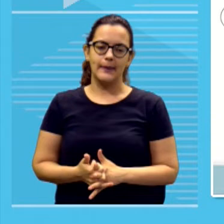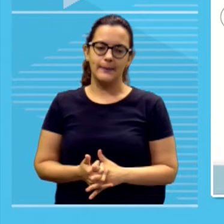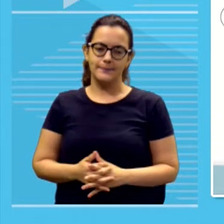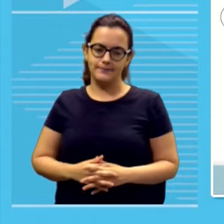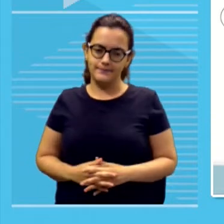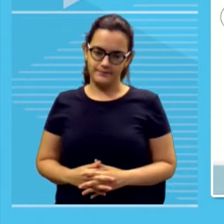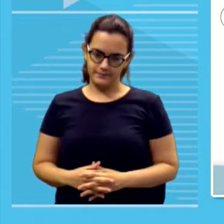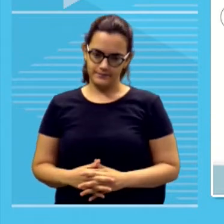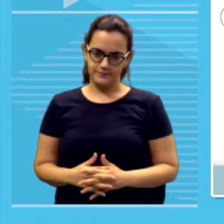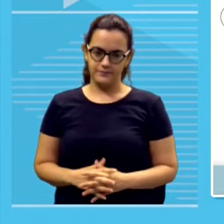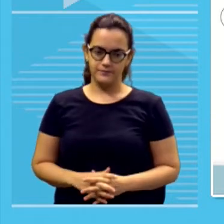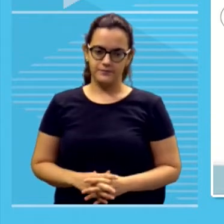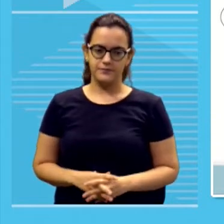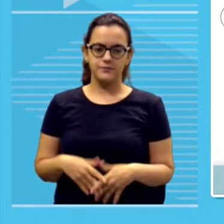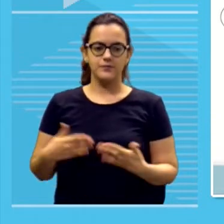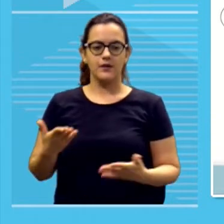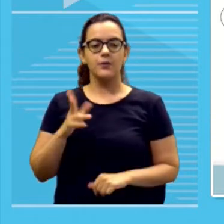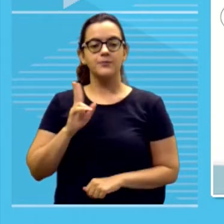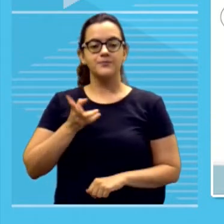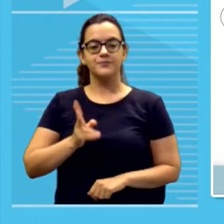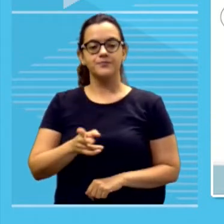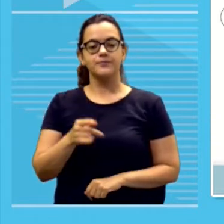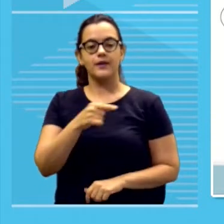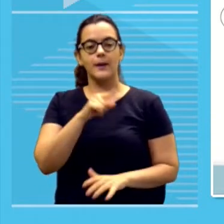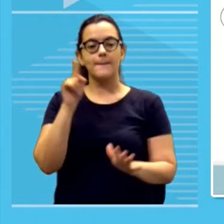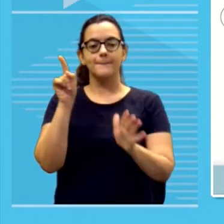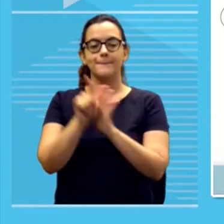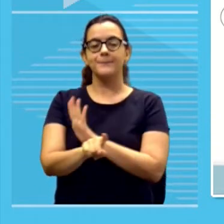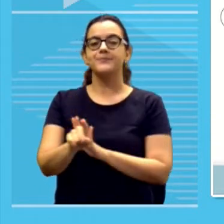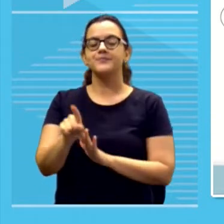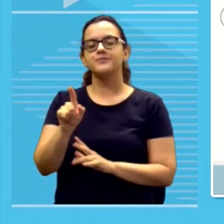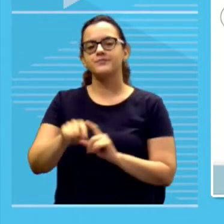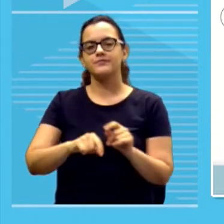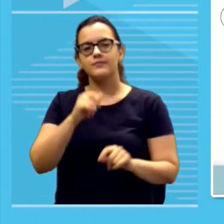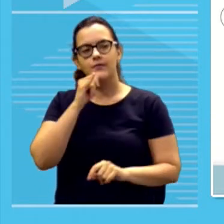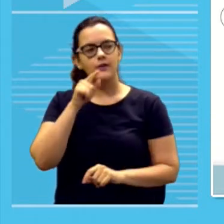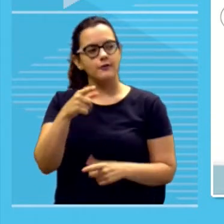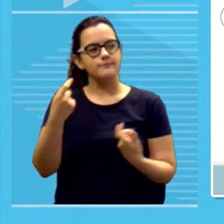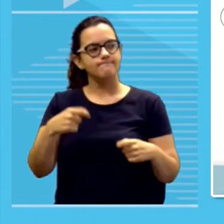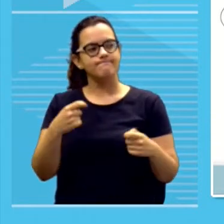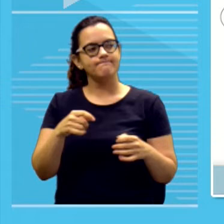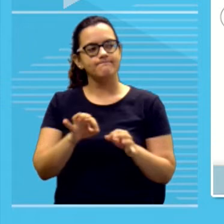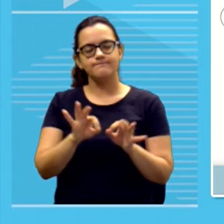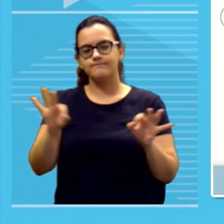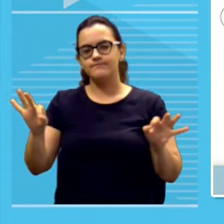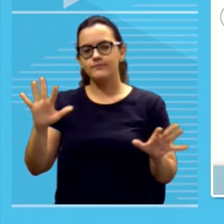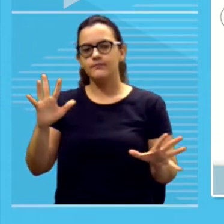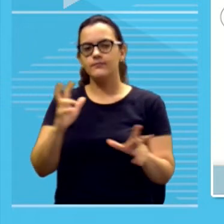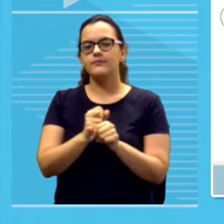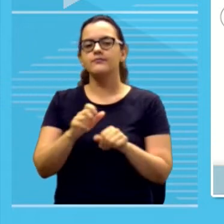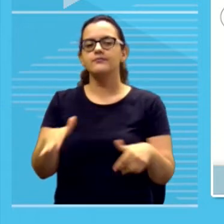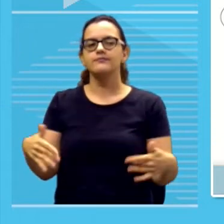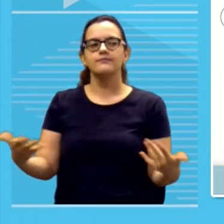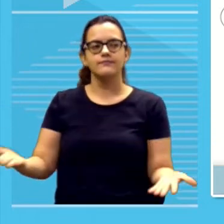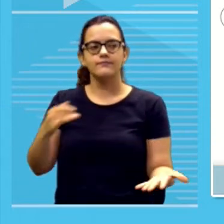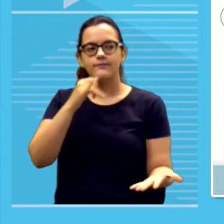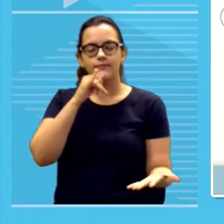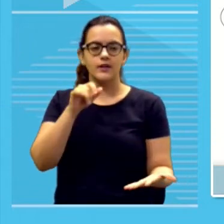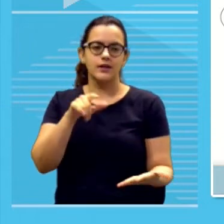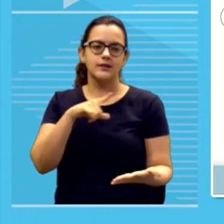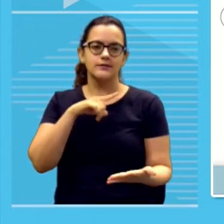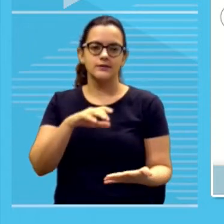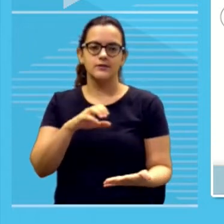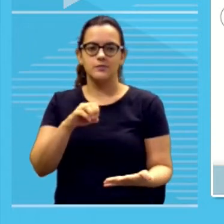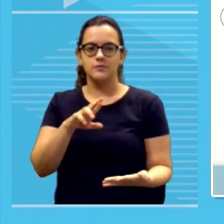plano cartesiano ele me dá abscista e ordenada de um ponto e ele me dava e se ordenada do outro ponto